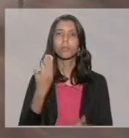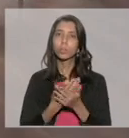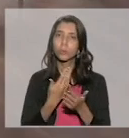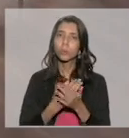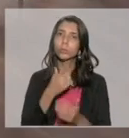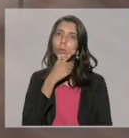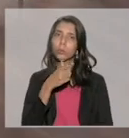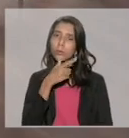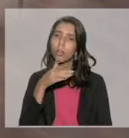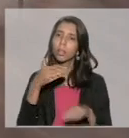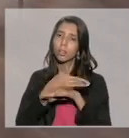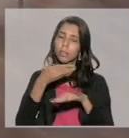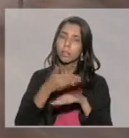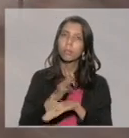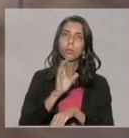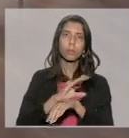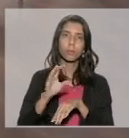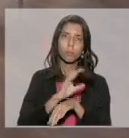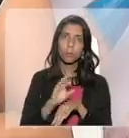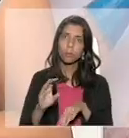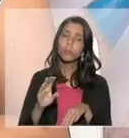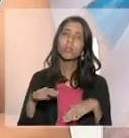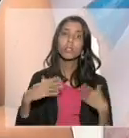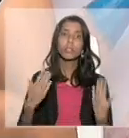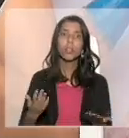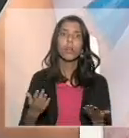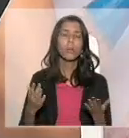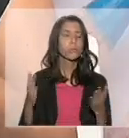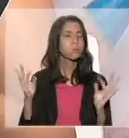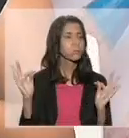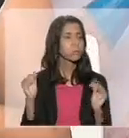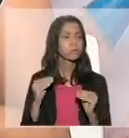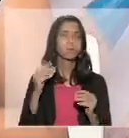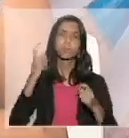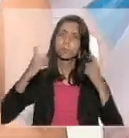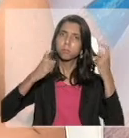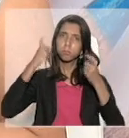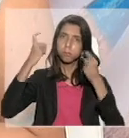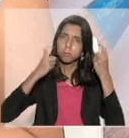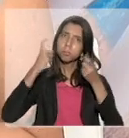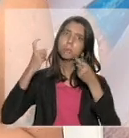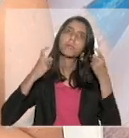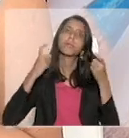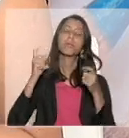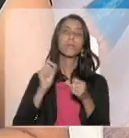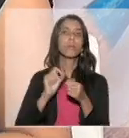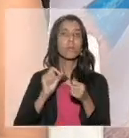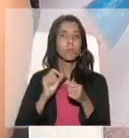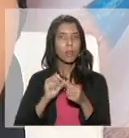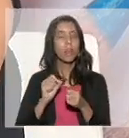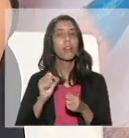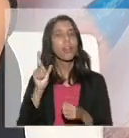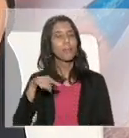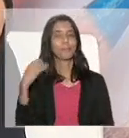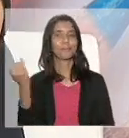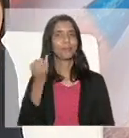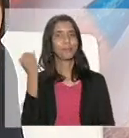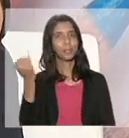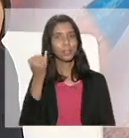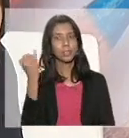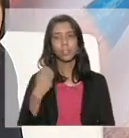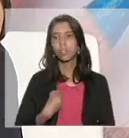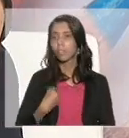pessoas poderem frequentar os cursos. Quer dizer, há toda essa preocupação em realmente desenvolver esse lado que é